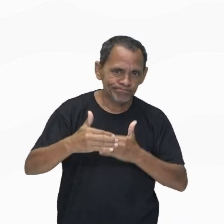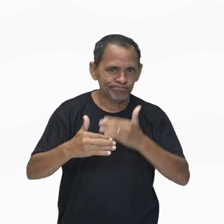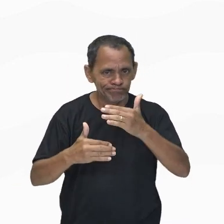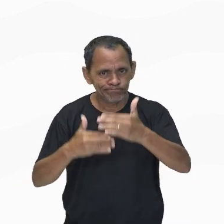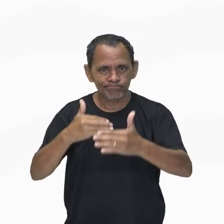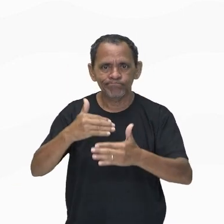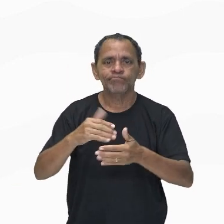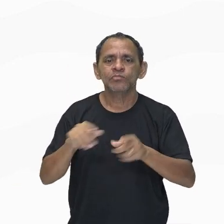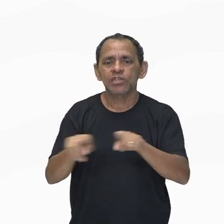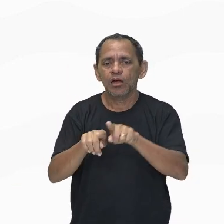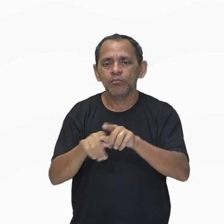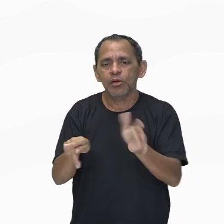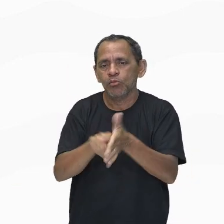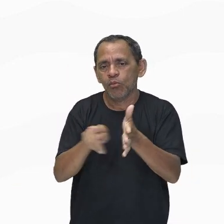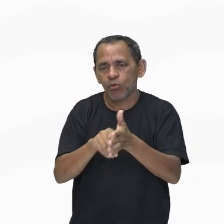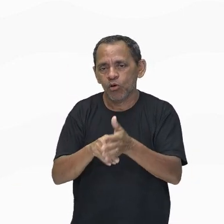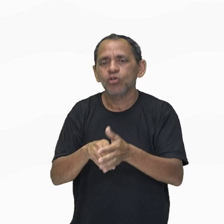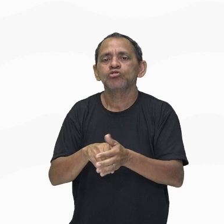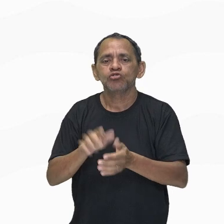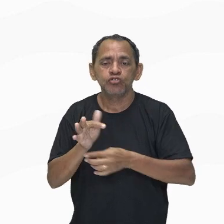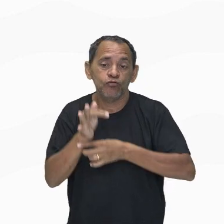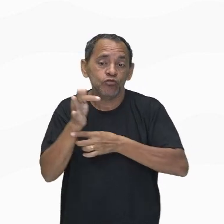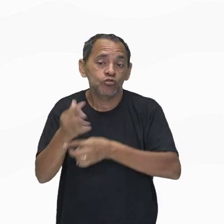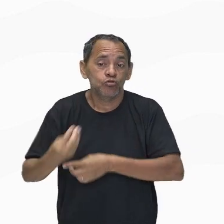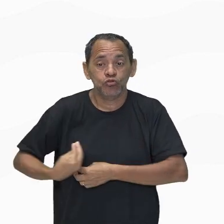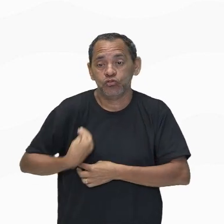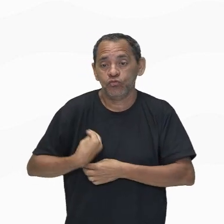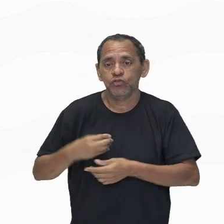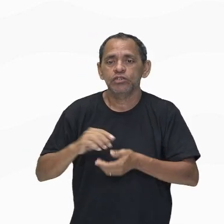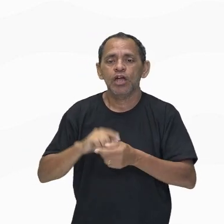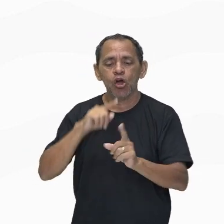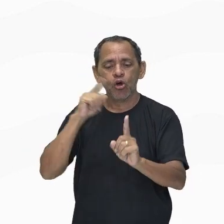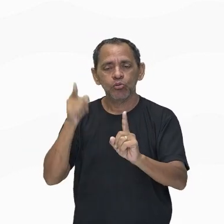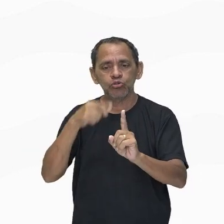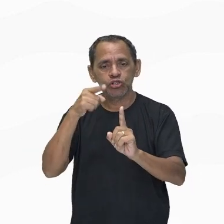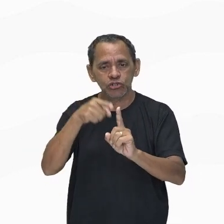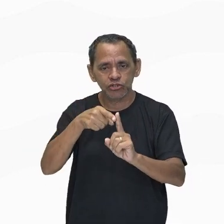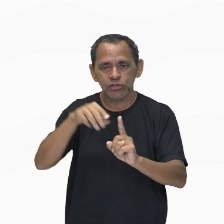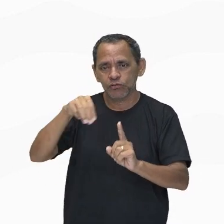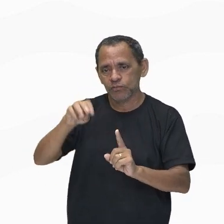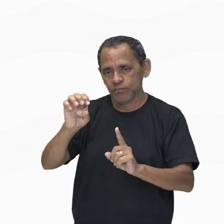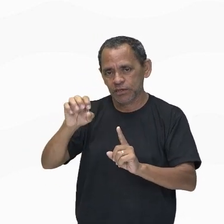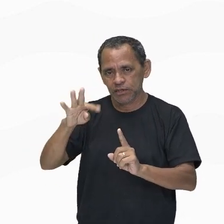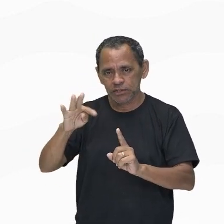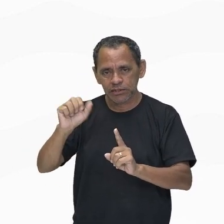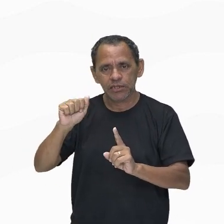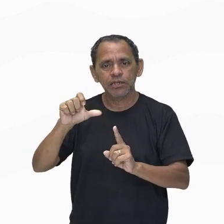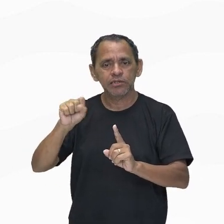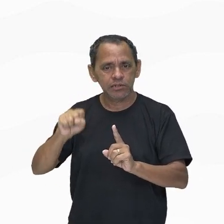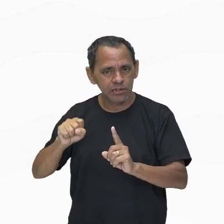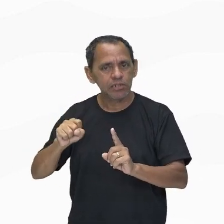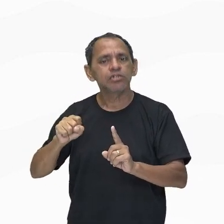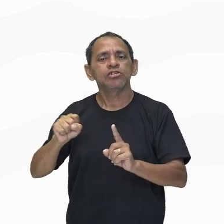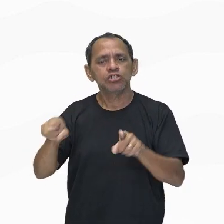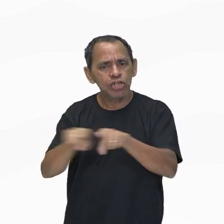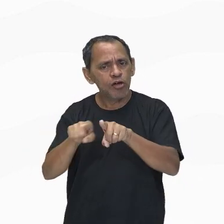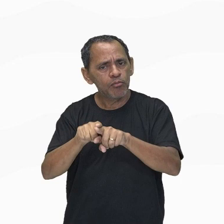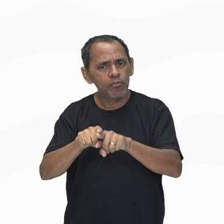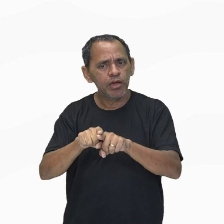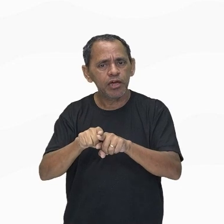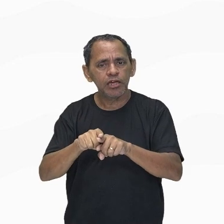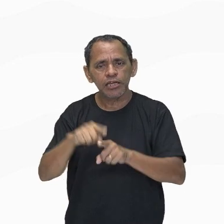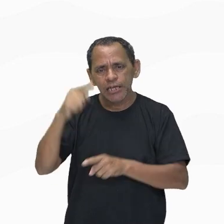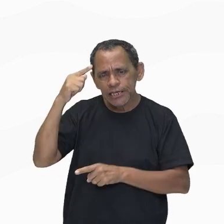de vida. Afinal, com metas bem definidas e aspirações pessoais, os jovens tendem a ser